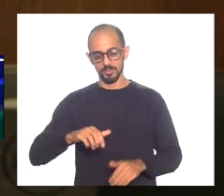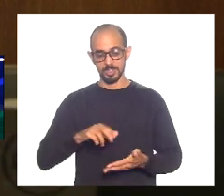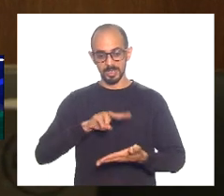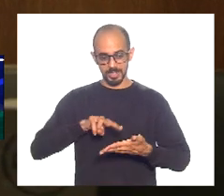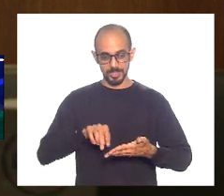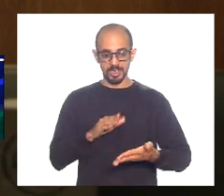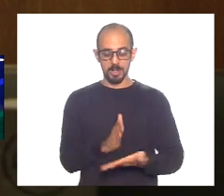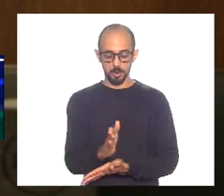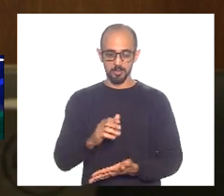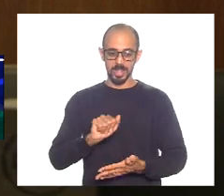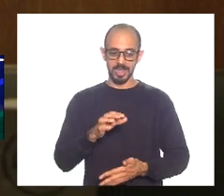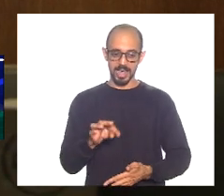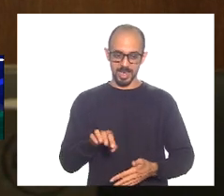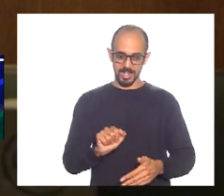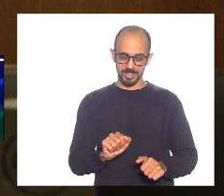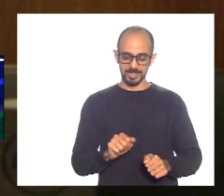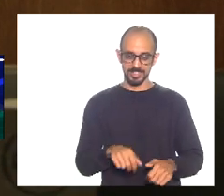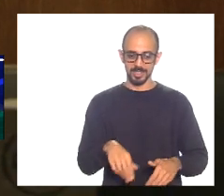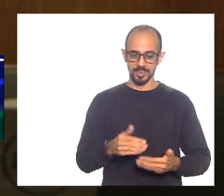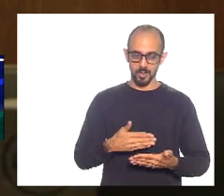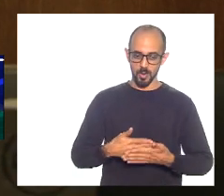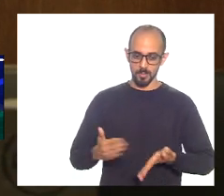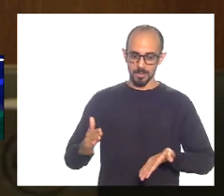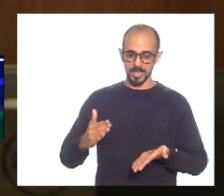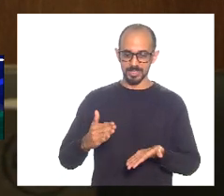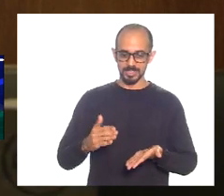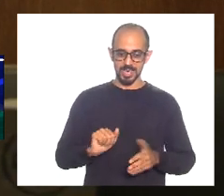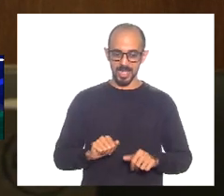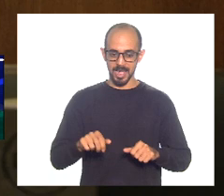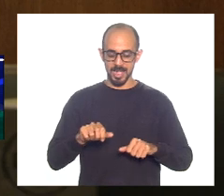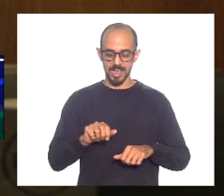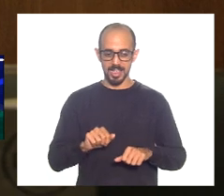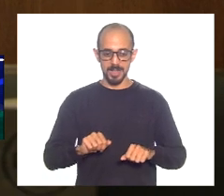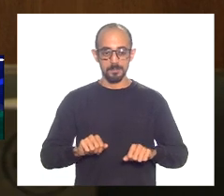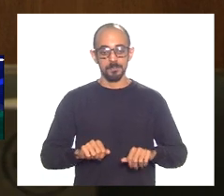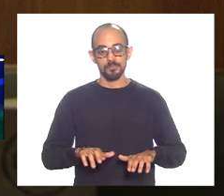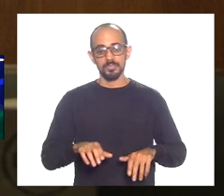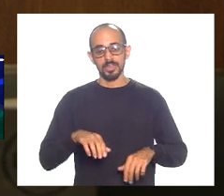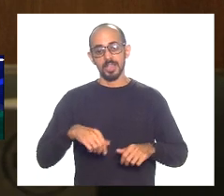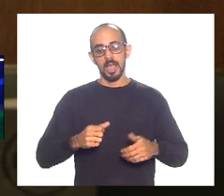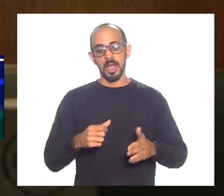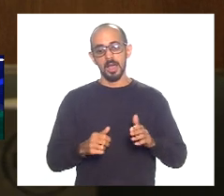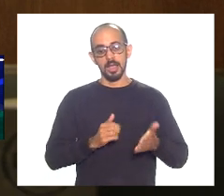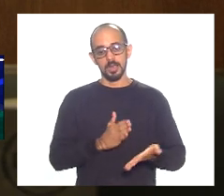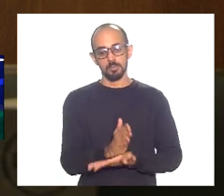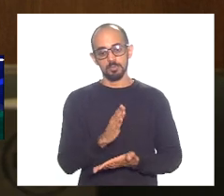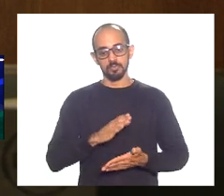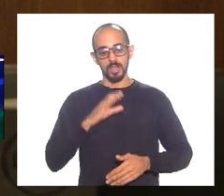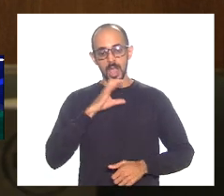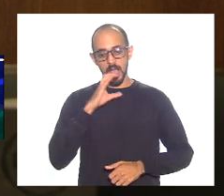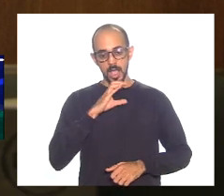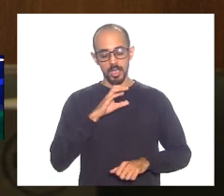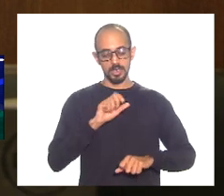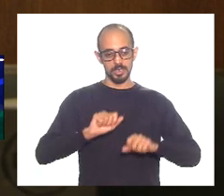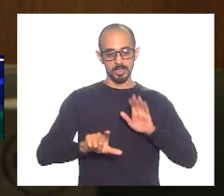dia. Anuncio em regime de urgência em discussão única projeto de lei 3060 de 20, de autoria do